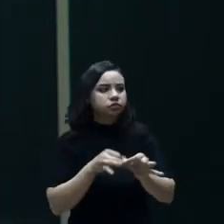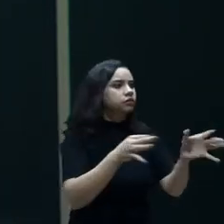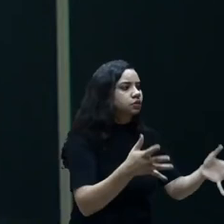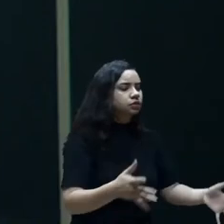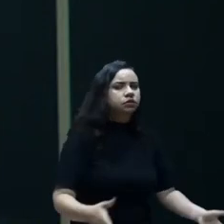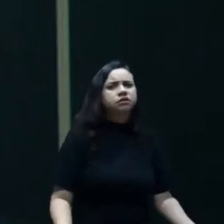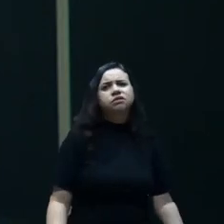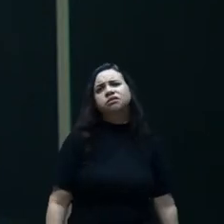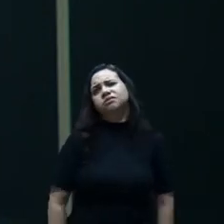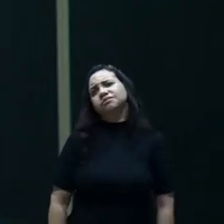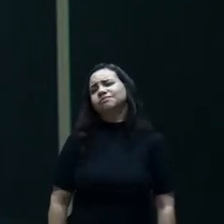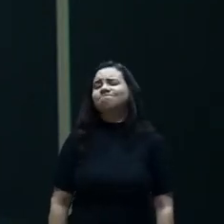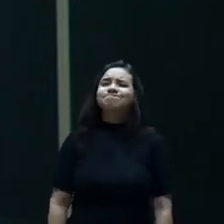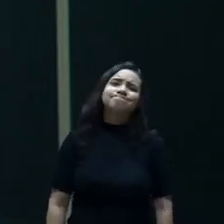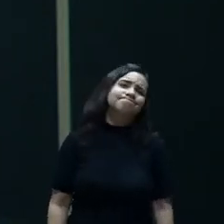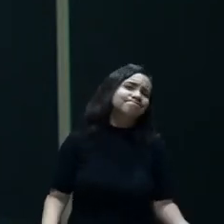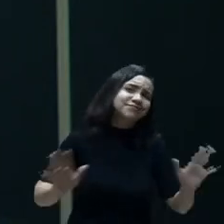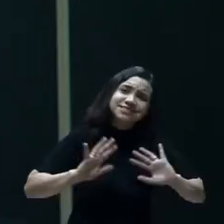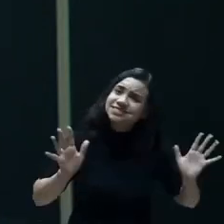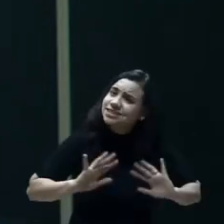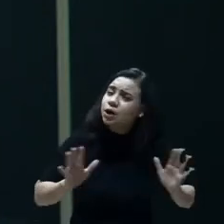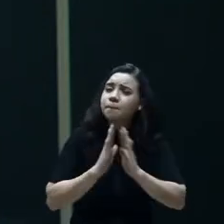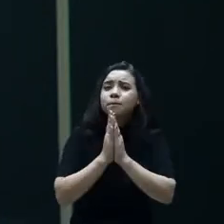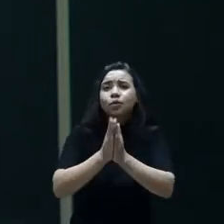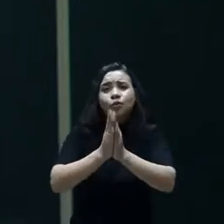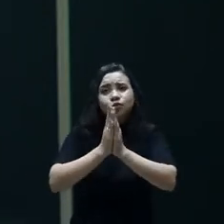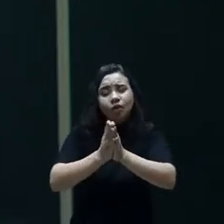filho. Não deixa isso te sufocar, não.